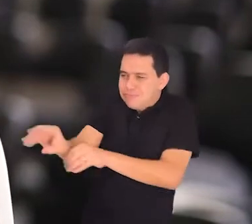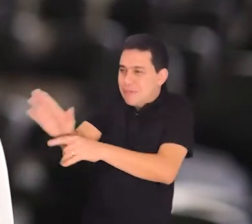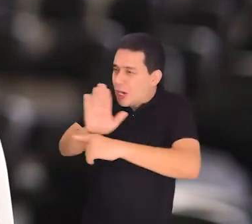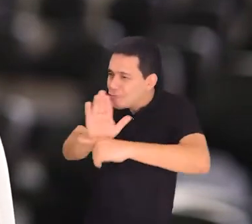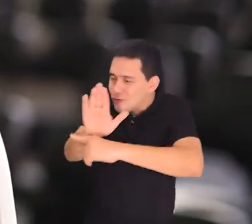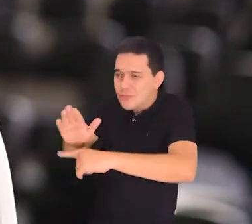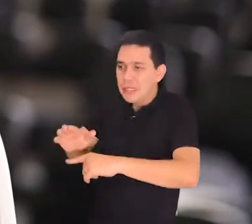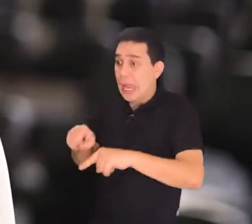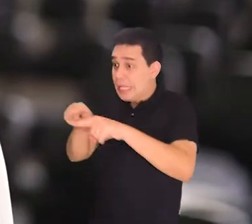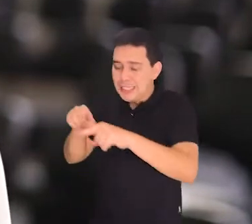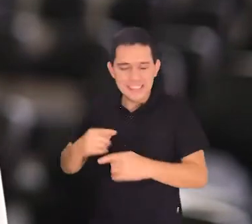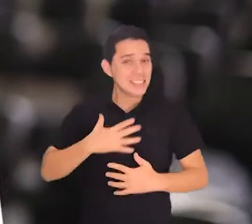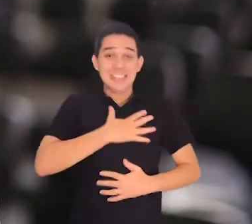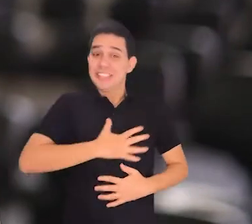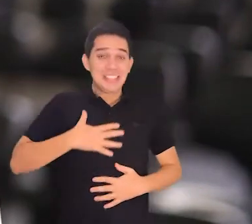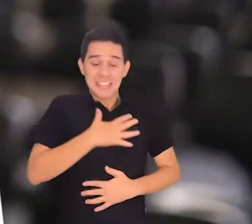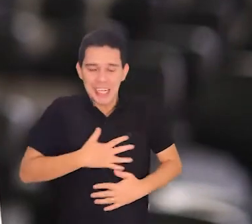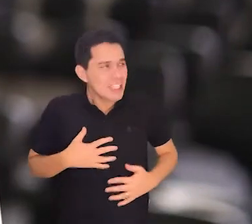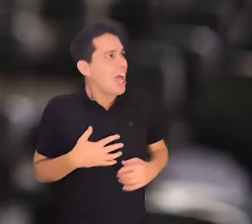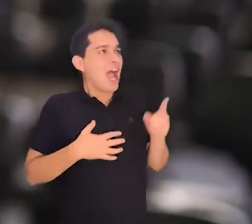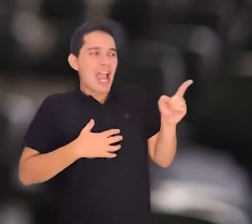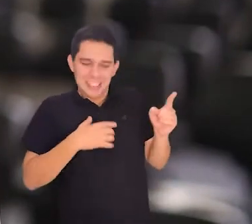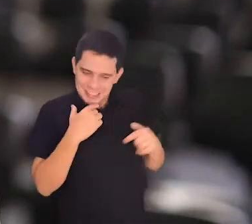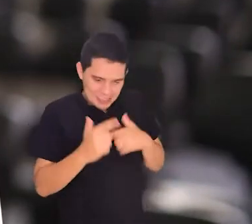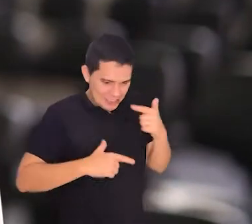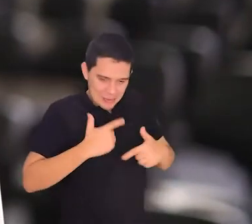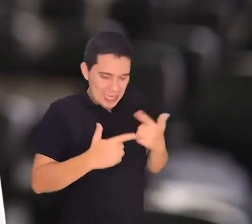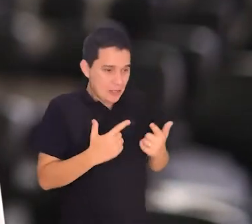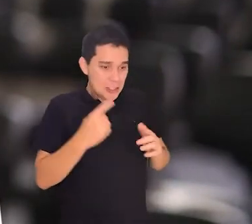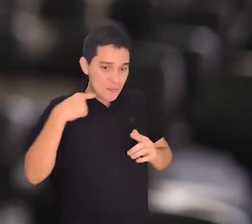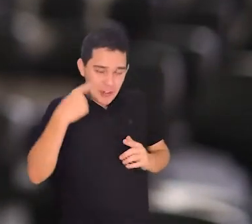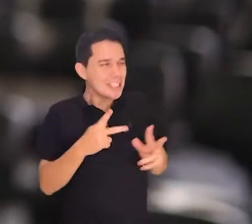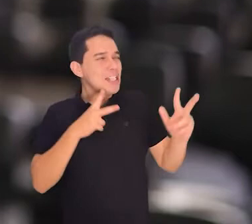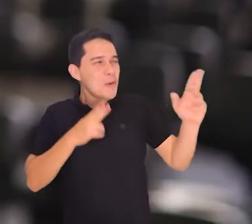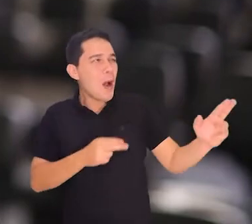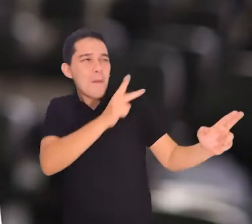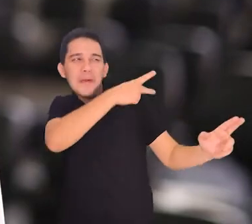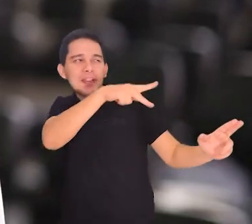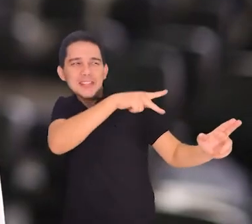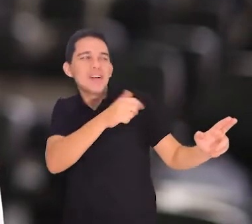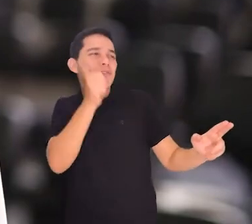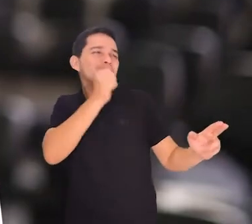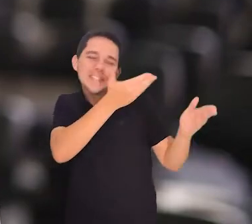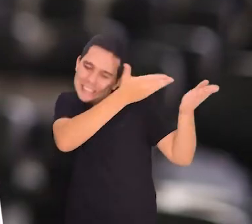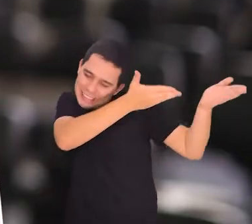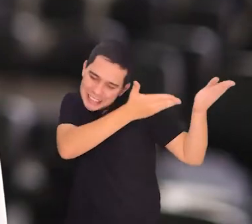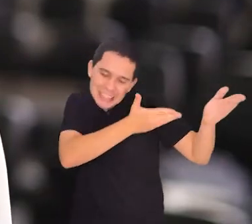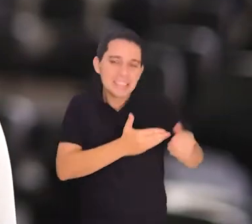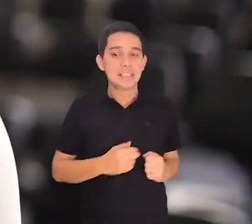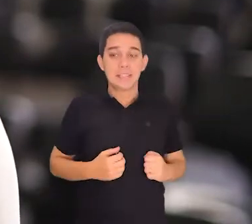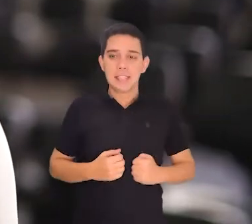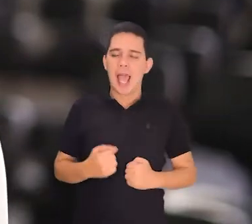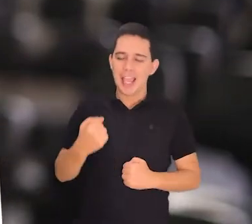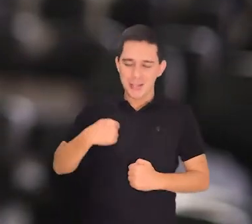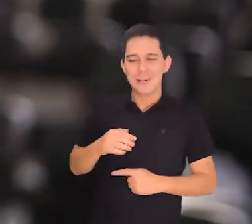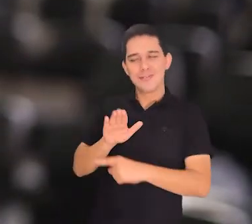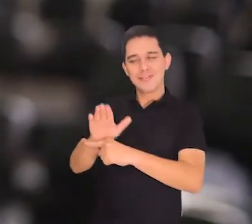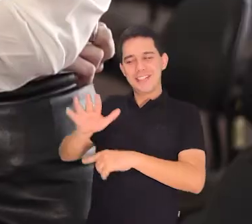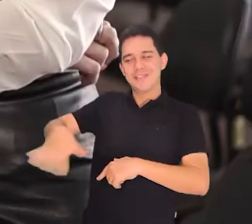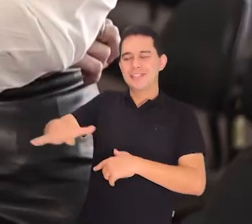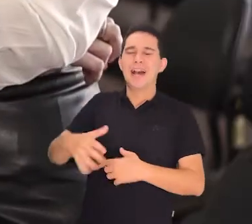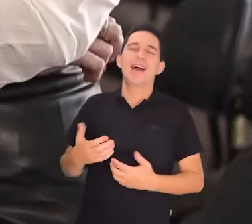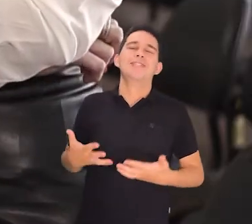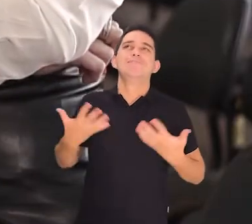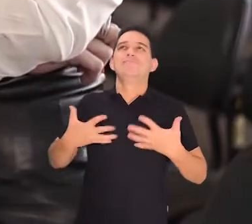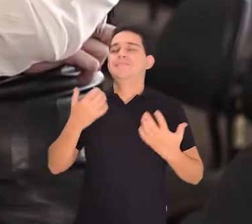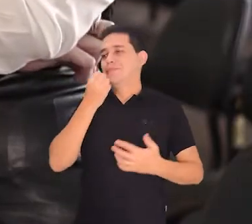na advocacia trabalhista. E isso, para mim, é muito gratificante, né? Ver esse retorno e ver que eu posso fazer a diferença, para mim, é muito gratificante.